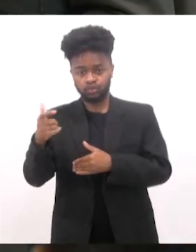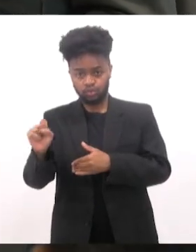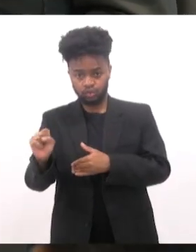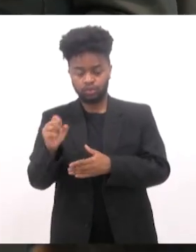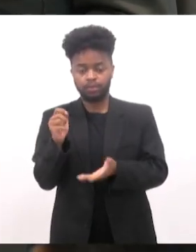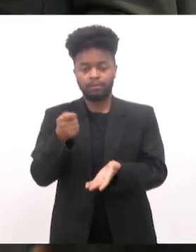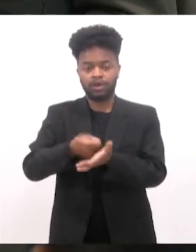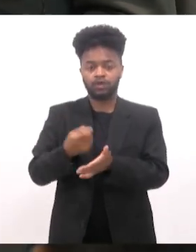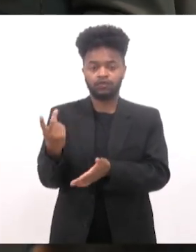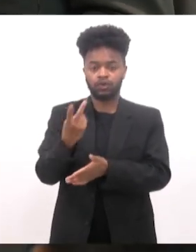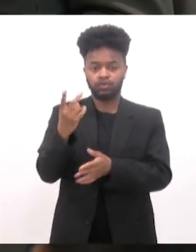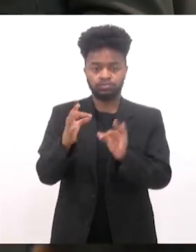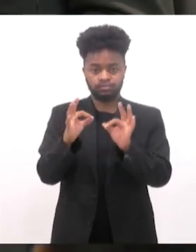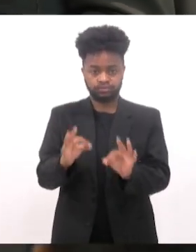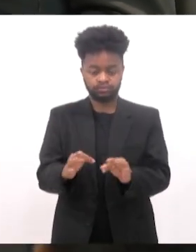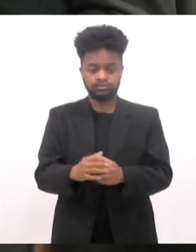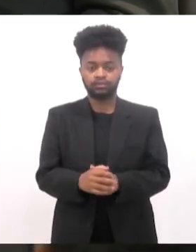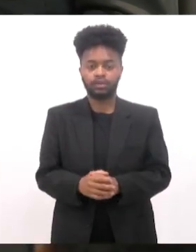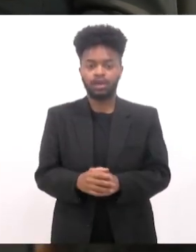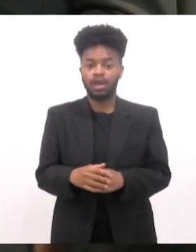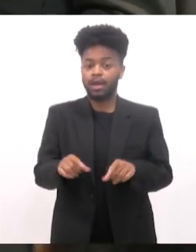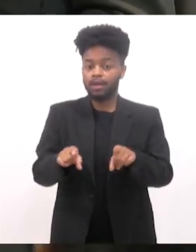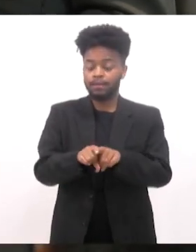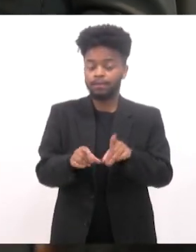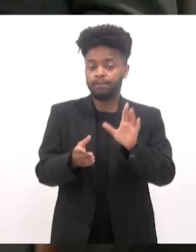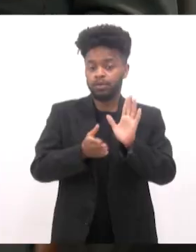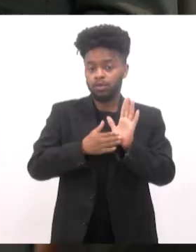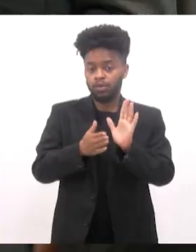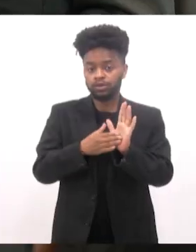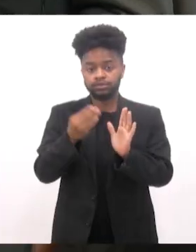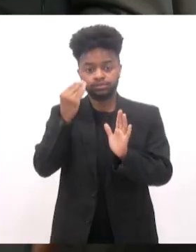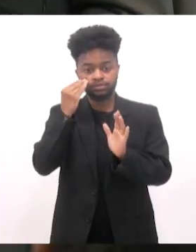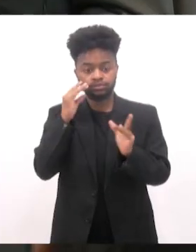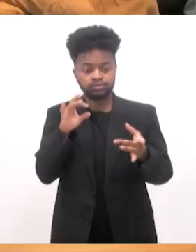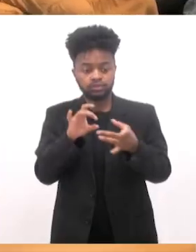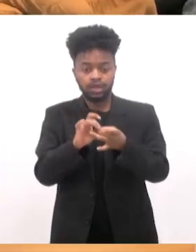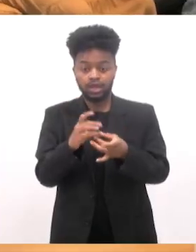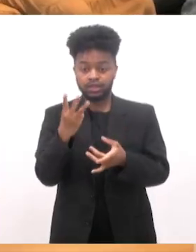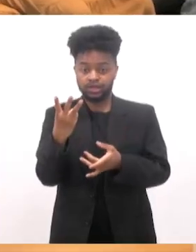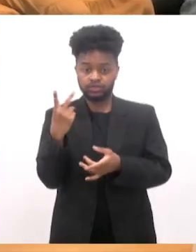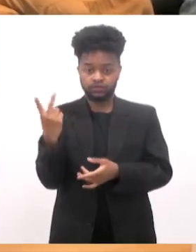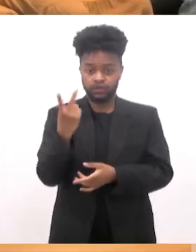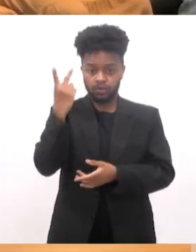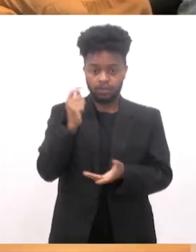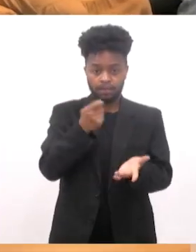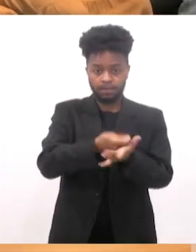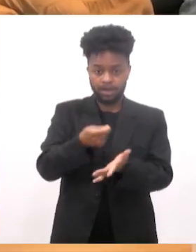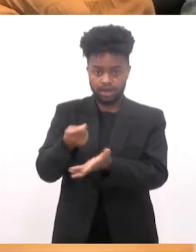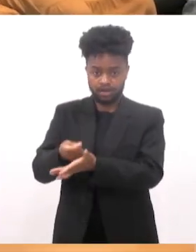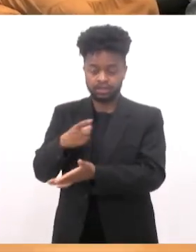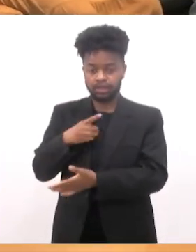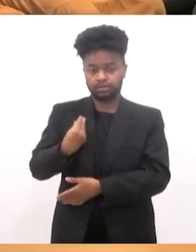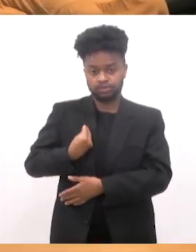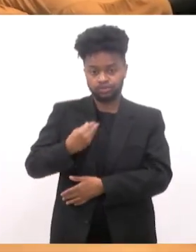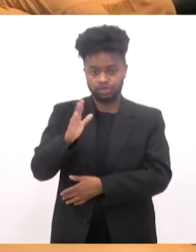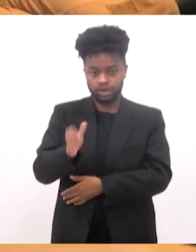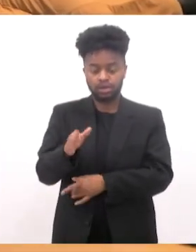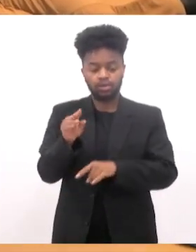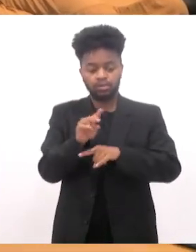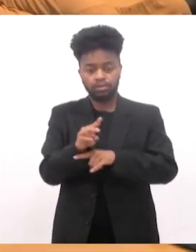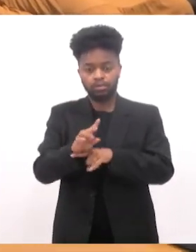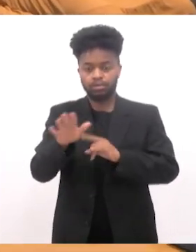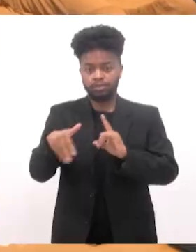integral passa a valer. A proposta também prevê a unificação de 3 cobranças já existentes, como preservação